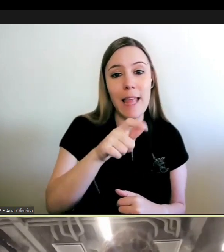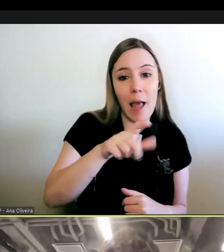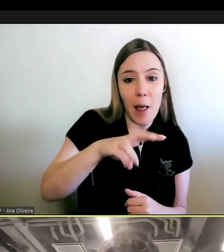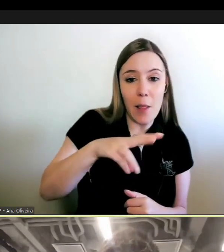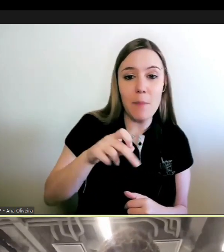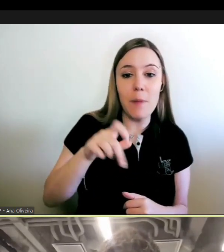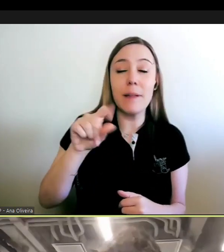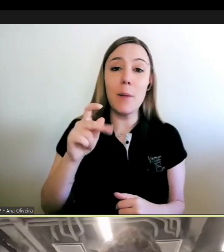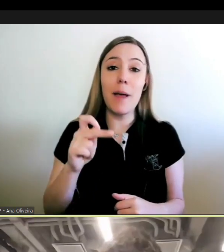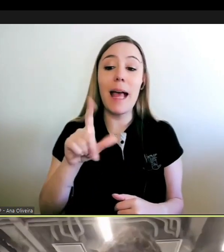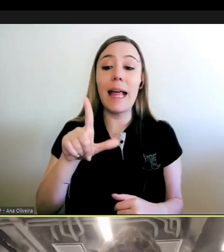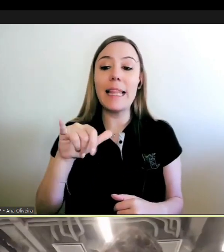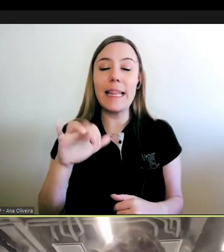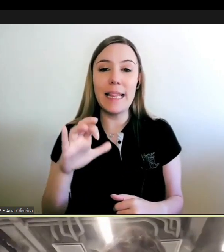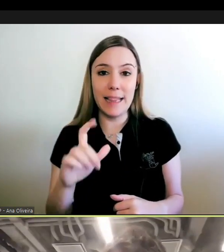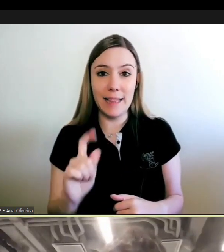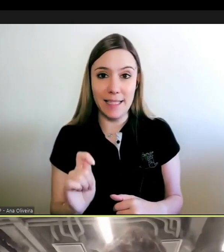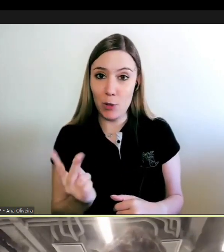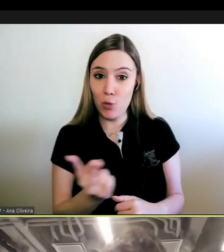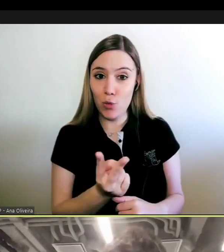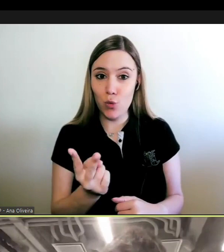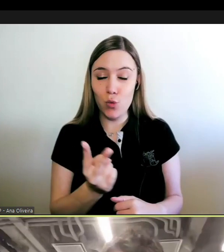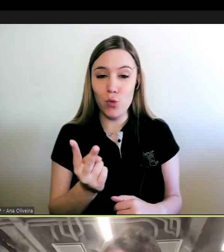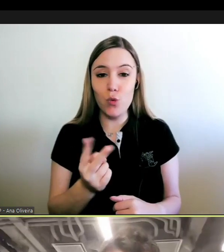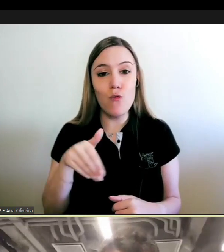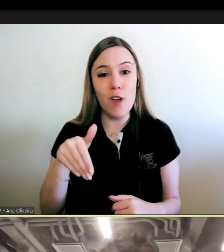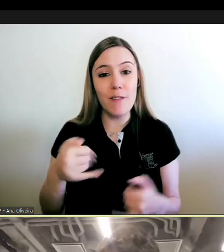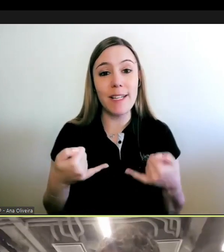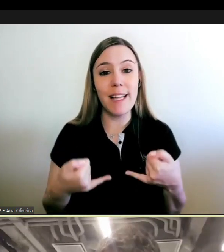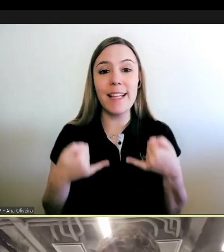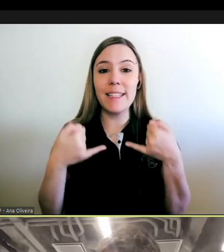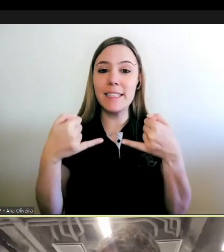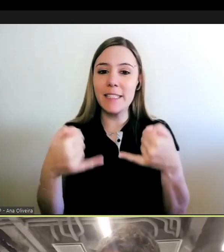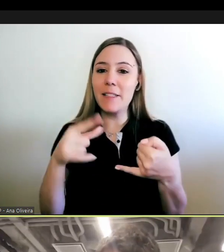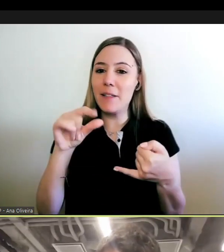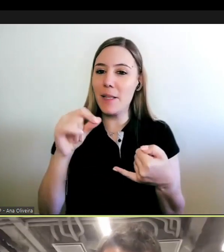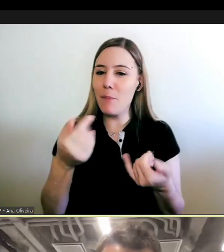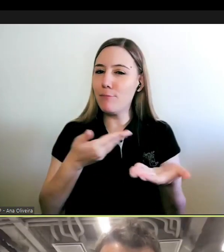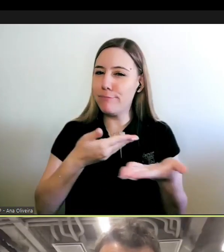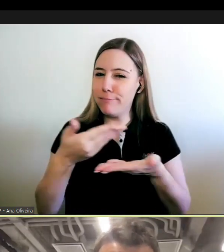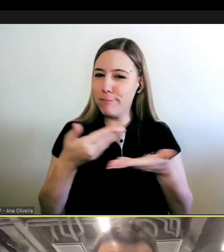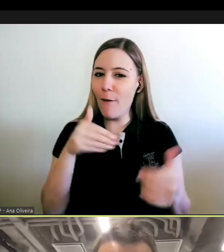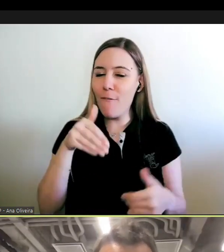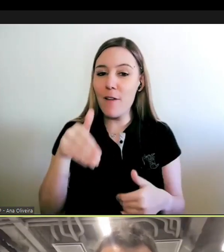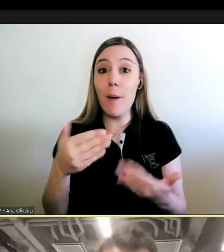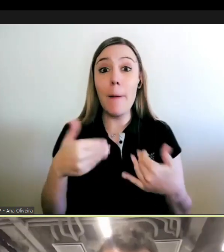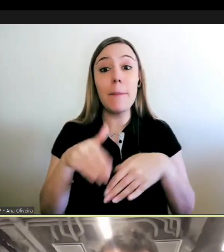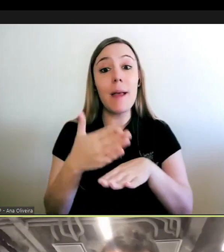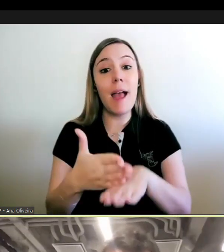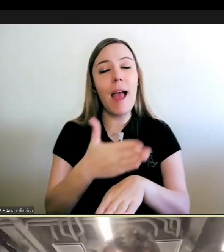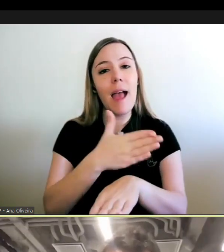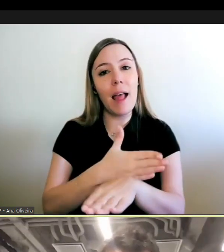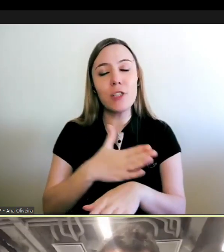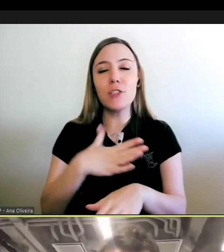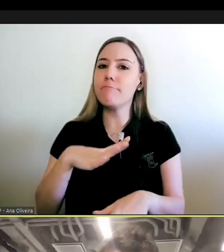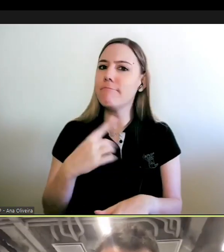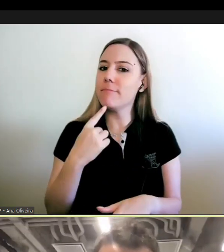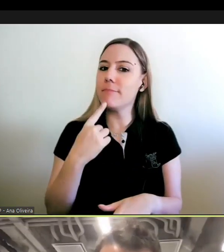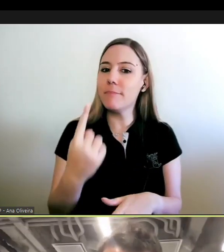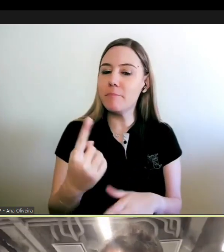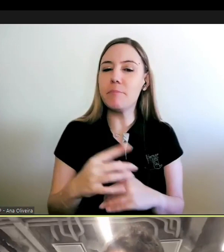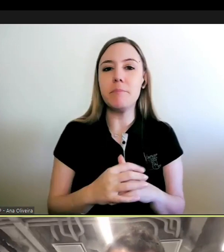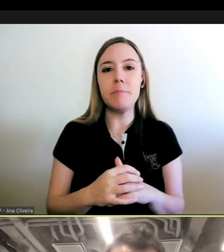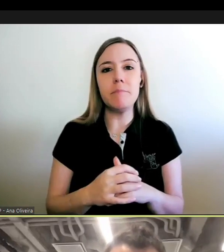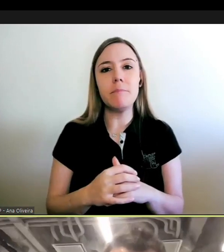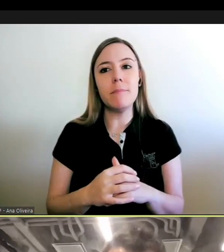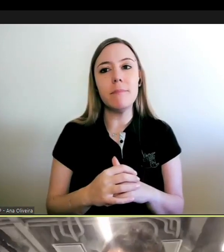Frade, que vou já quase de seguida chamar à conversa. Não sem antes vos dizer que que